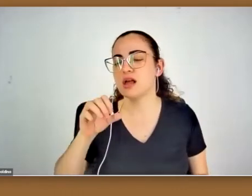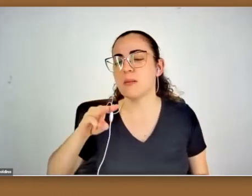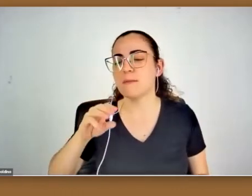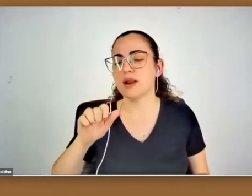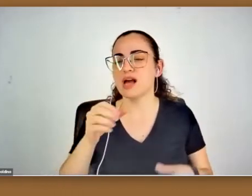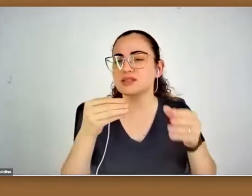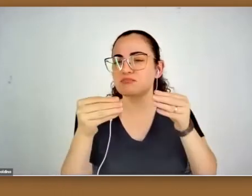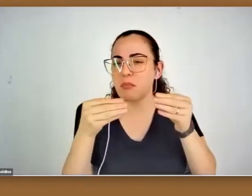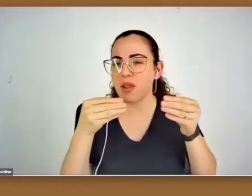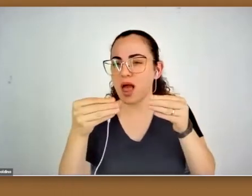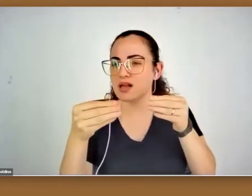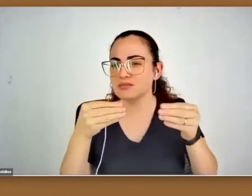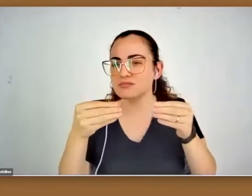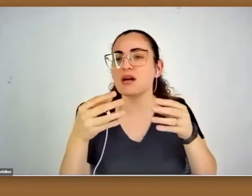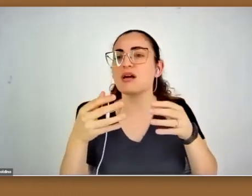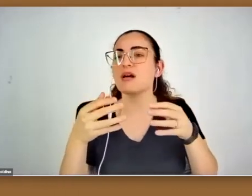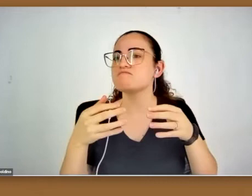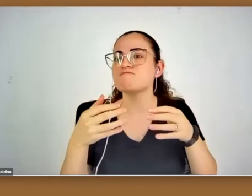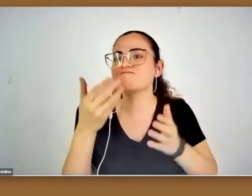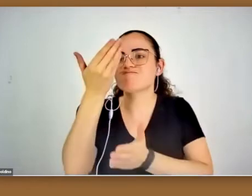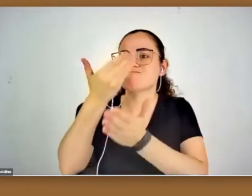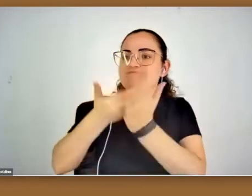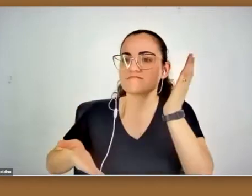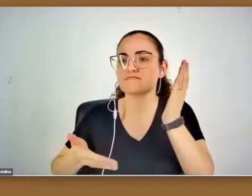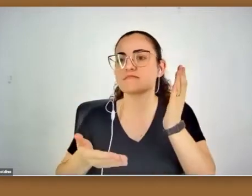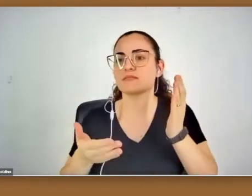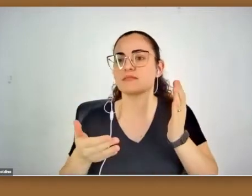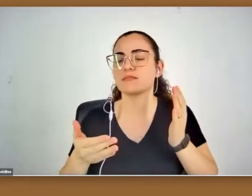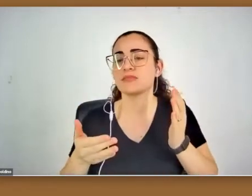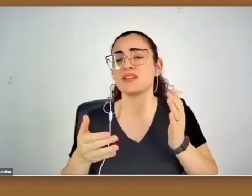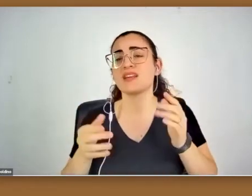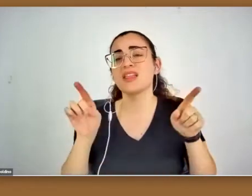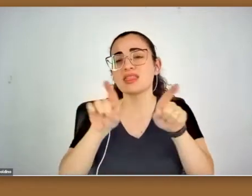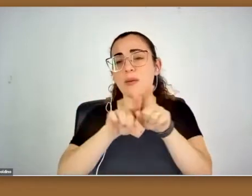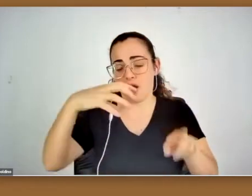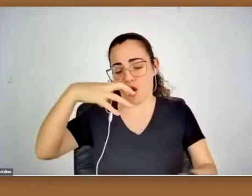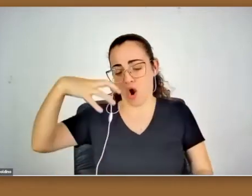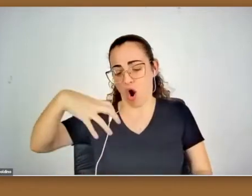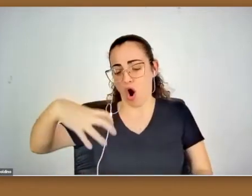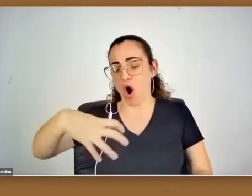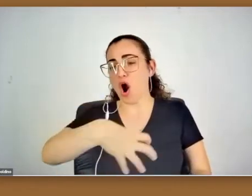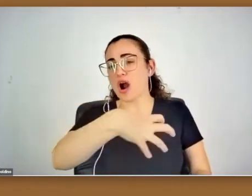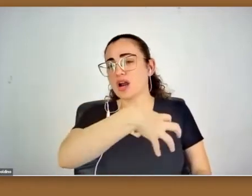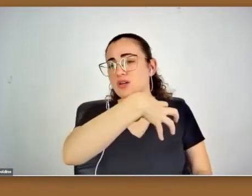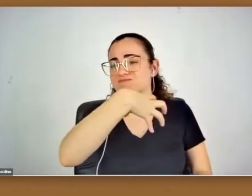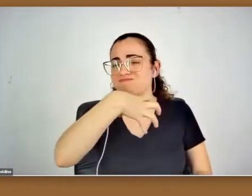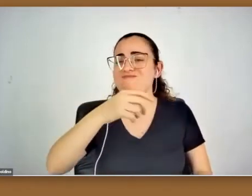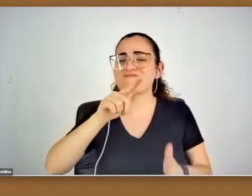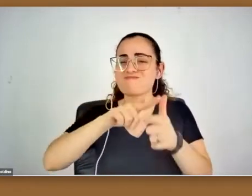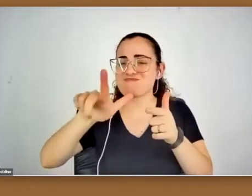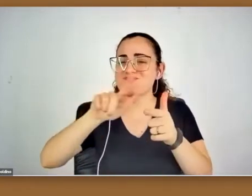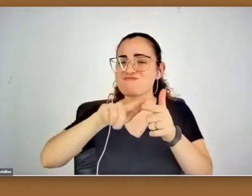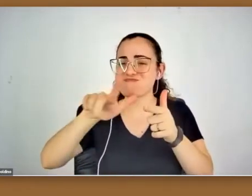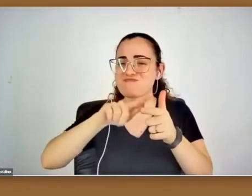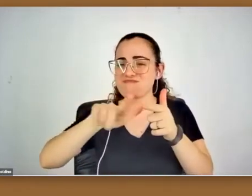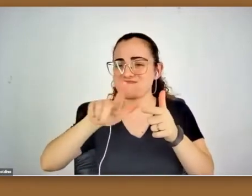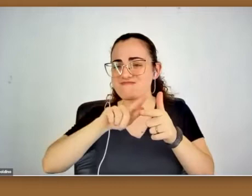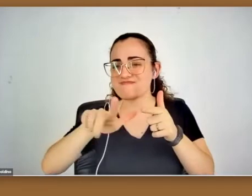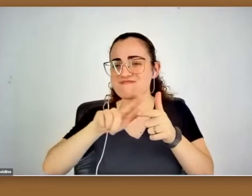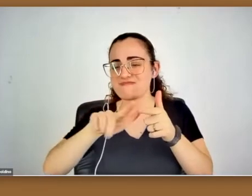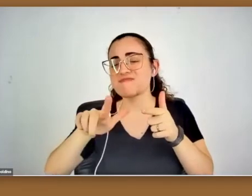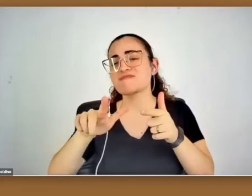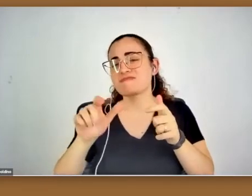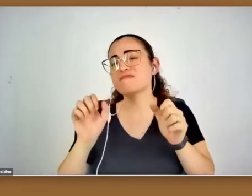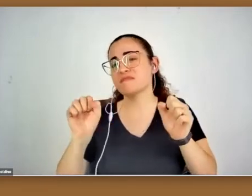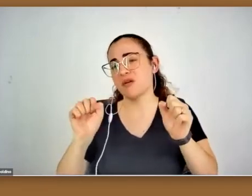e também pode afetar alguns órgãos. Então, o óbito na dengue ele é mais comum, o que não significa que na chikungunya ela não